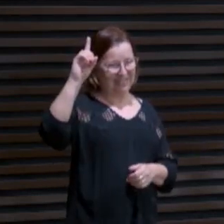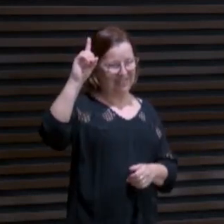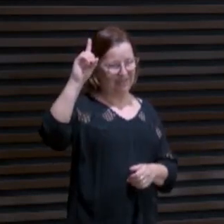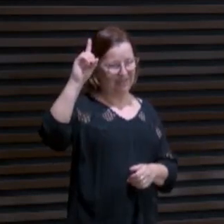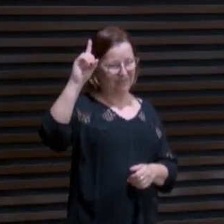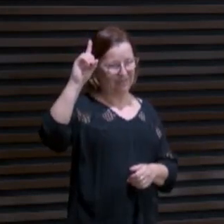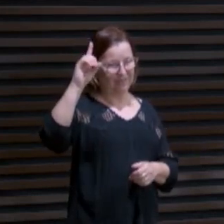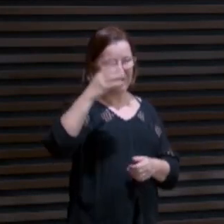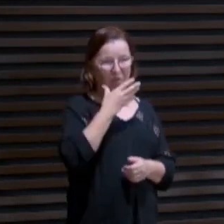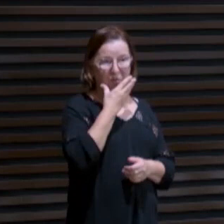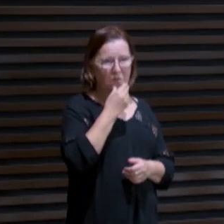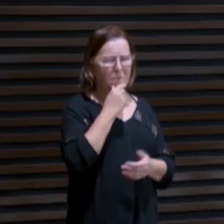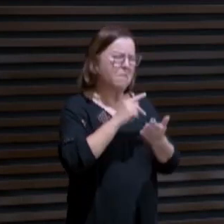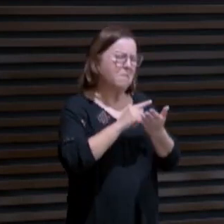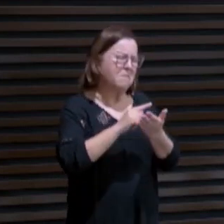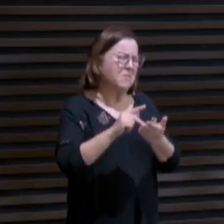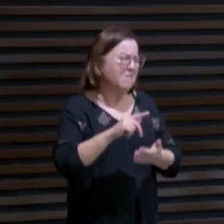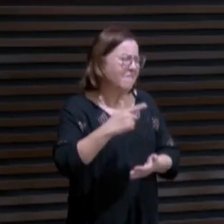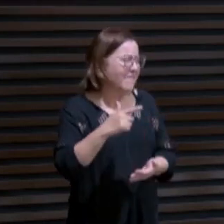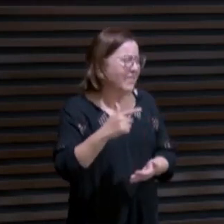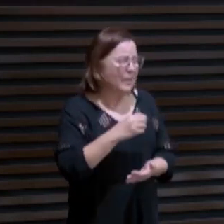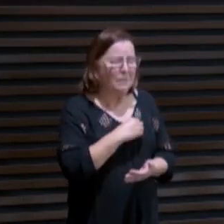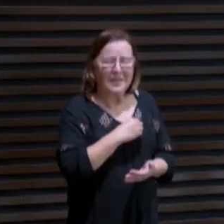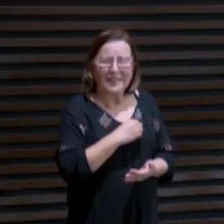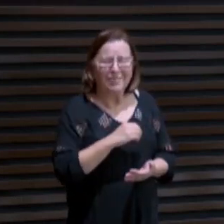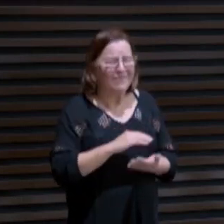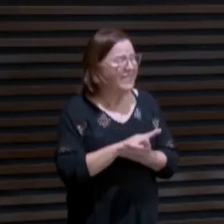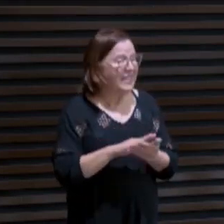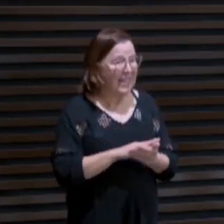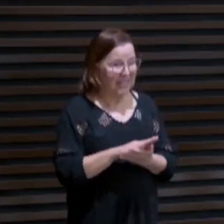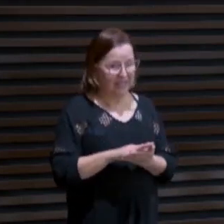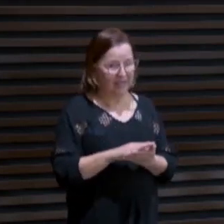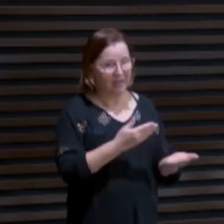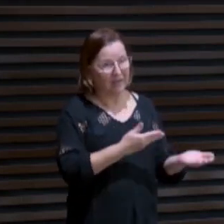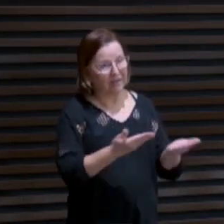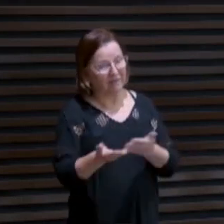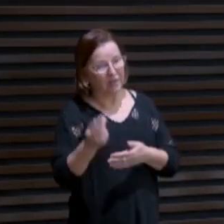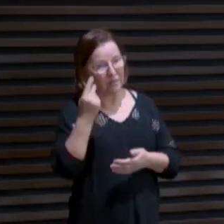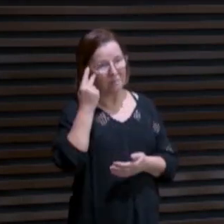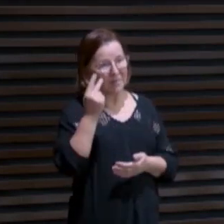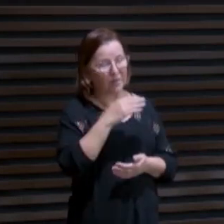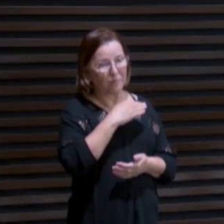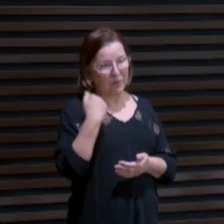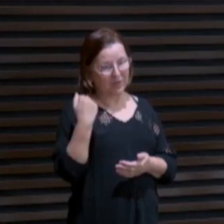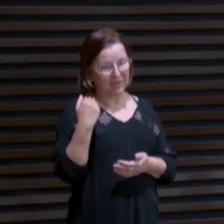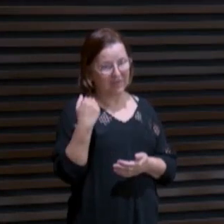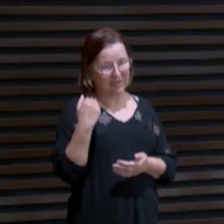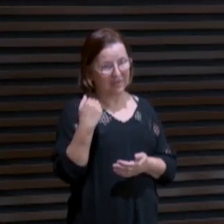o homem puro e sem pecado, é levado para morrer uma morte que não era